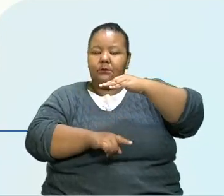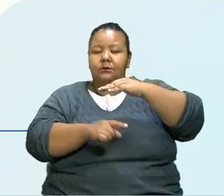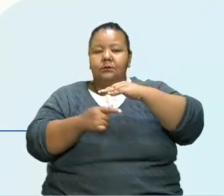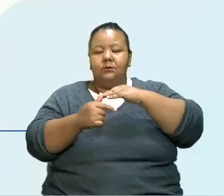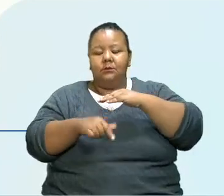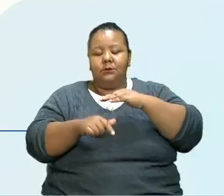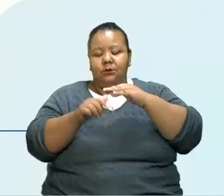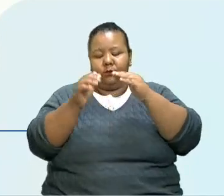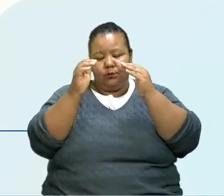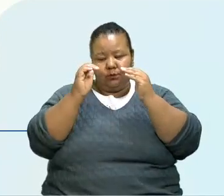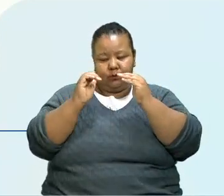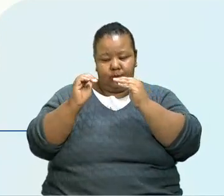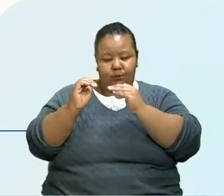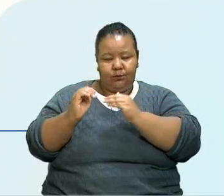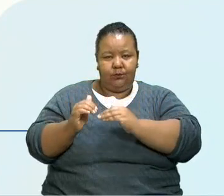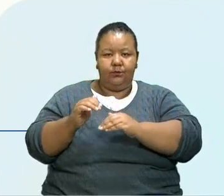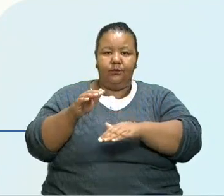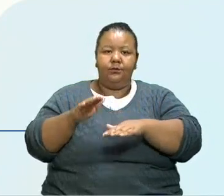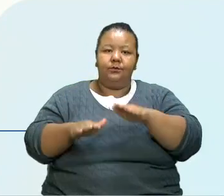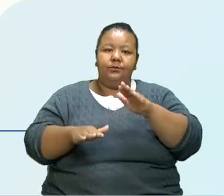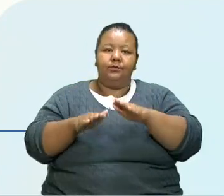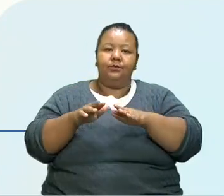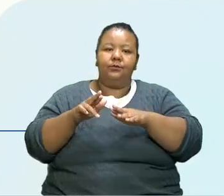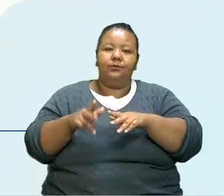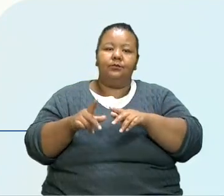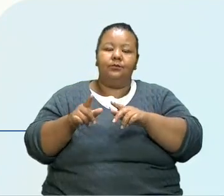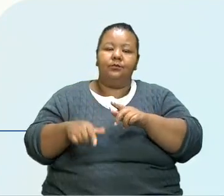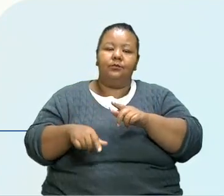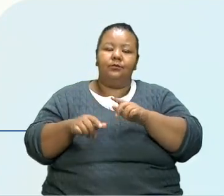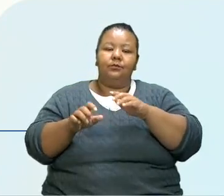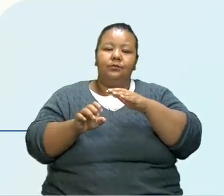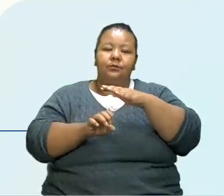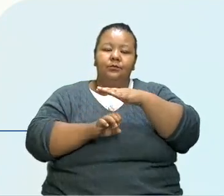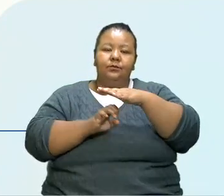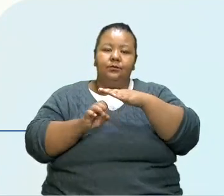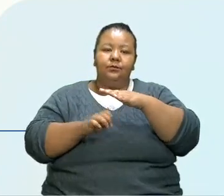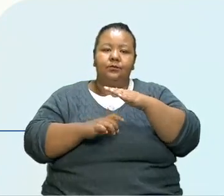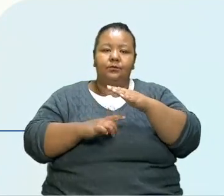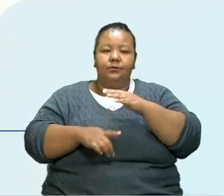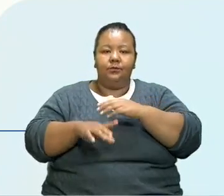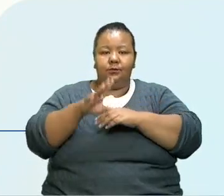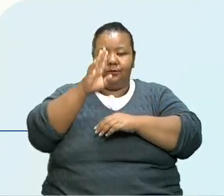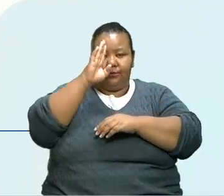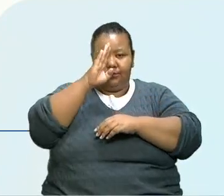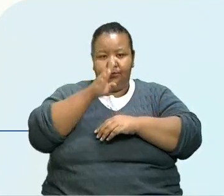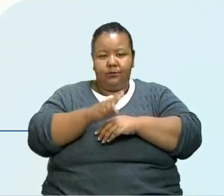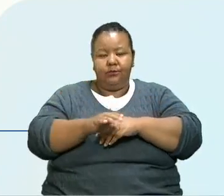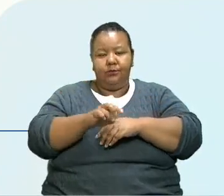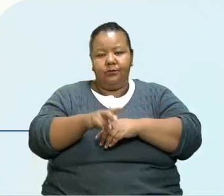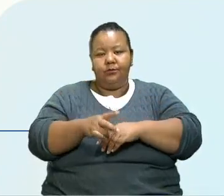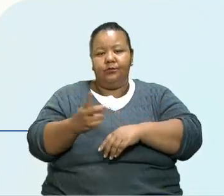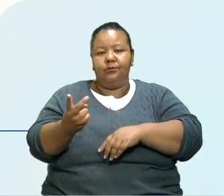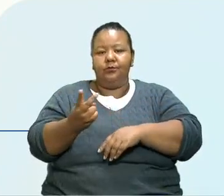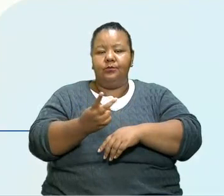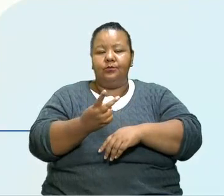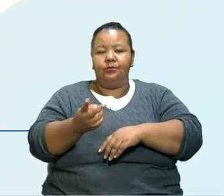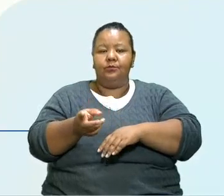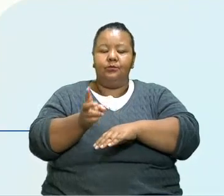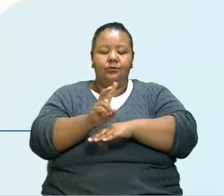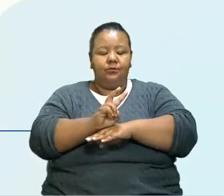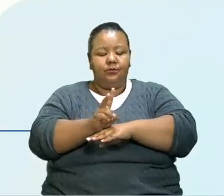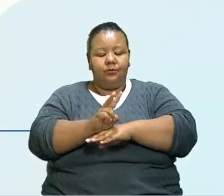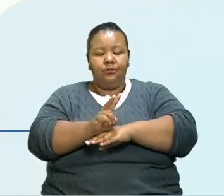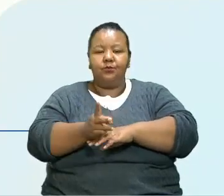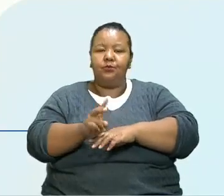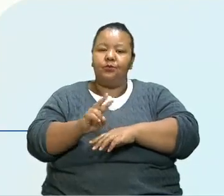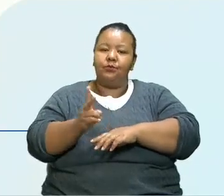que reportar. Então, dependendo da organização, eu tenho um supervisor direto ou eu posso ter dois supervisores, ou eu posso